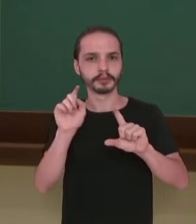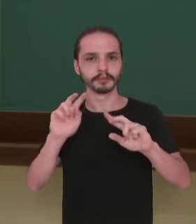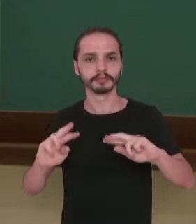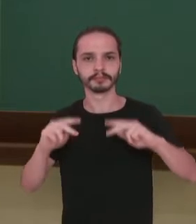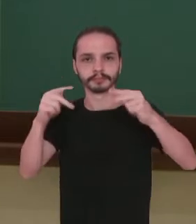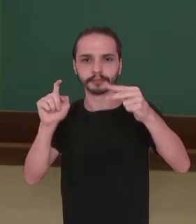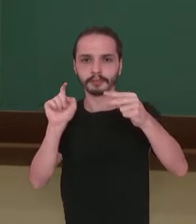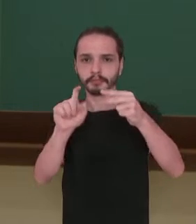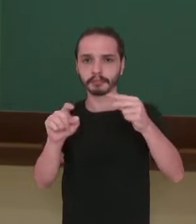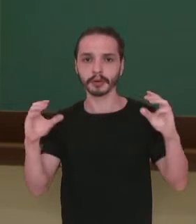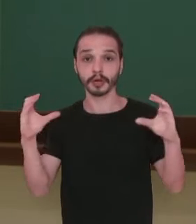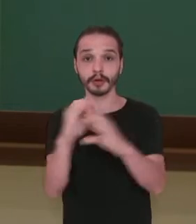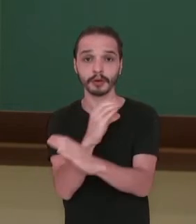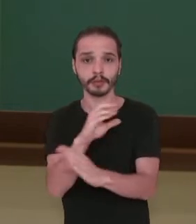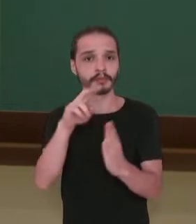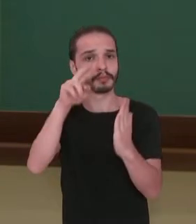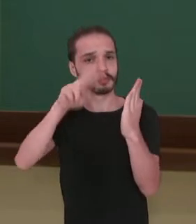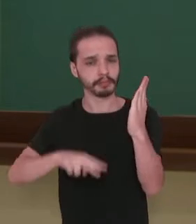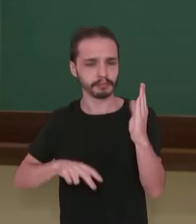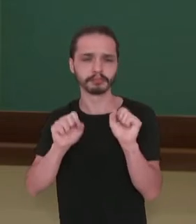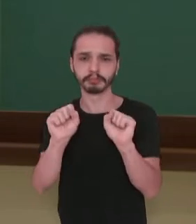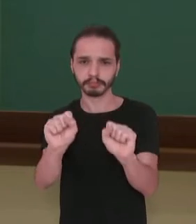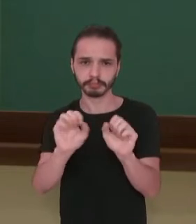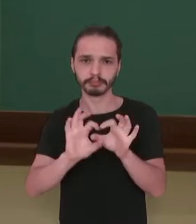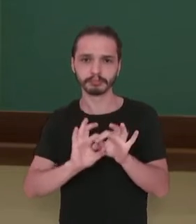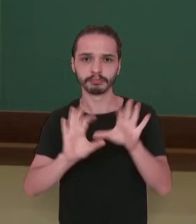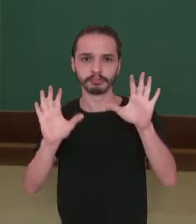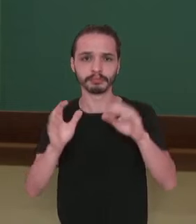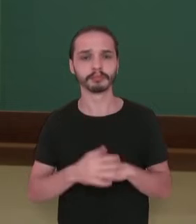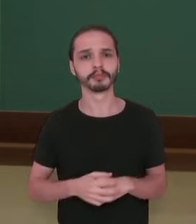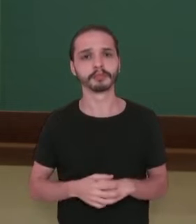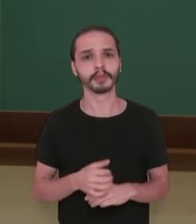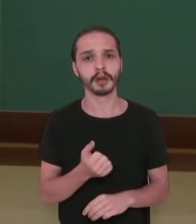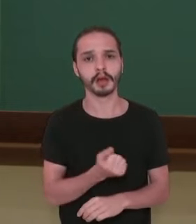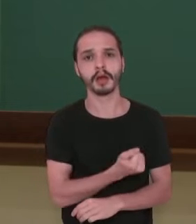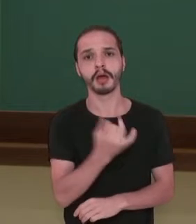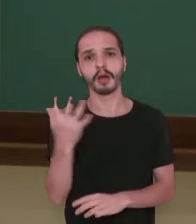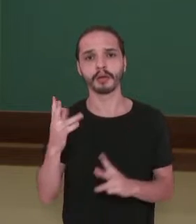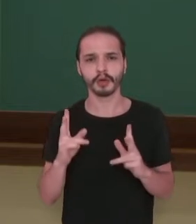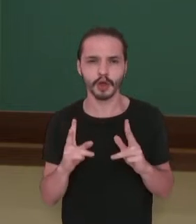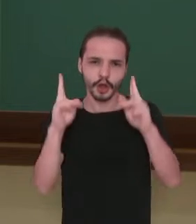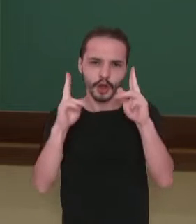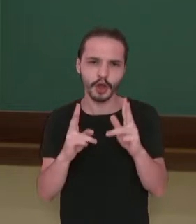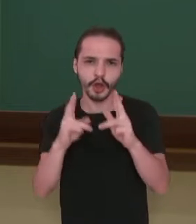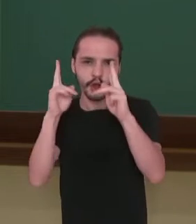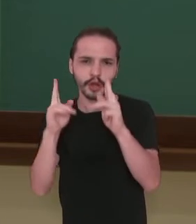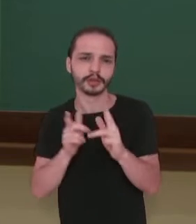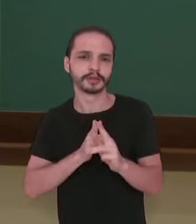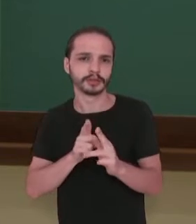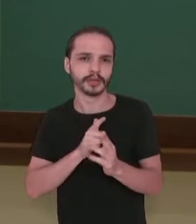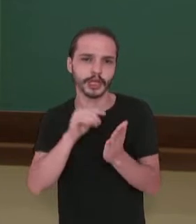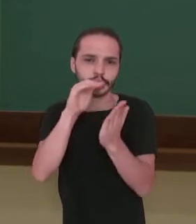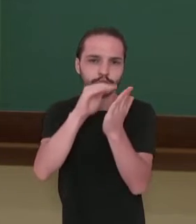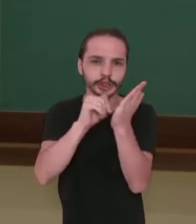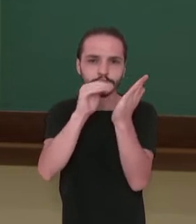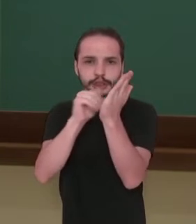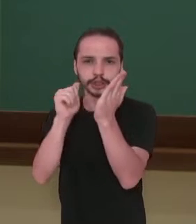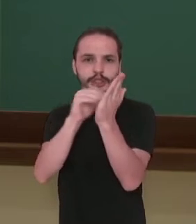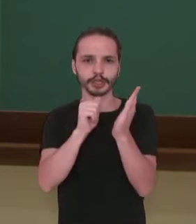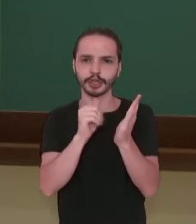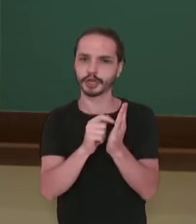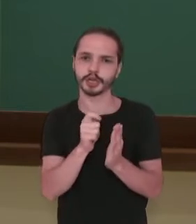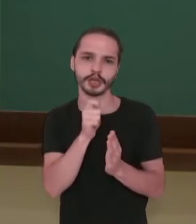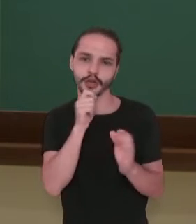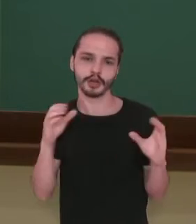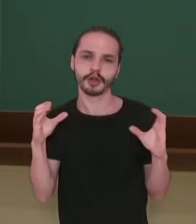fazer a leitura na íntegra desse texto. Vocês viram que alguns fragmentos foram omitidos, né? Alguns trechos foram extraídos, não está aqui o